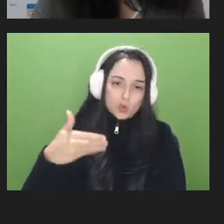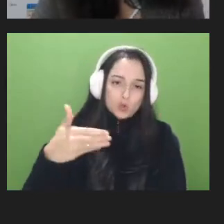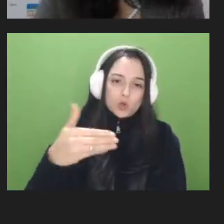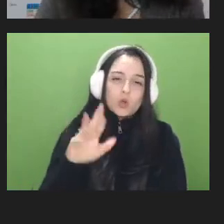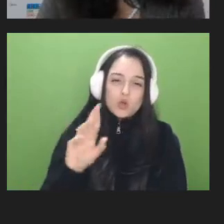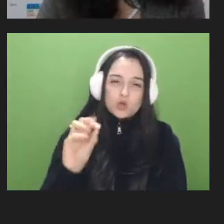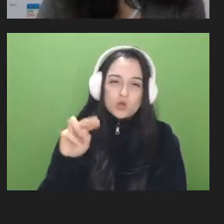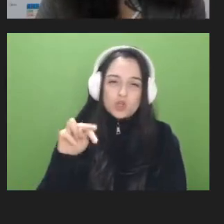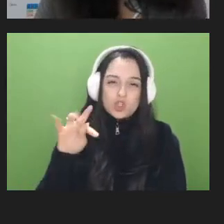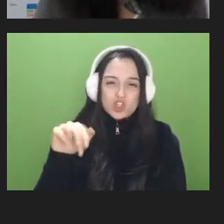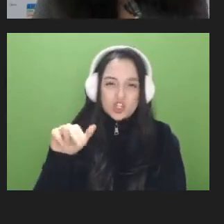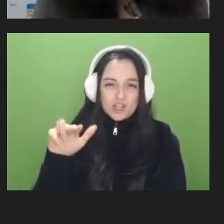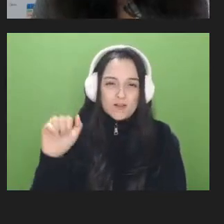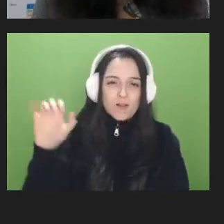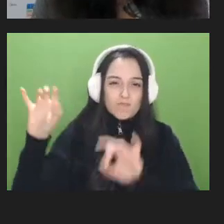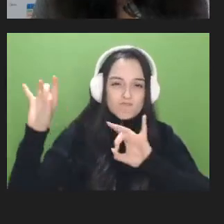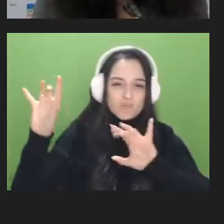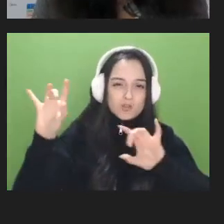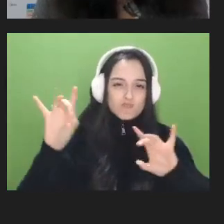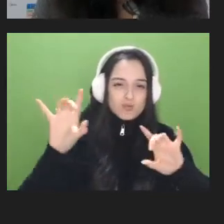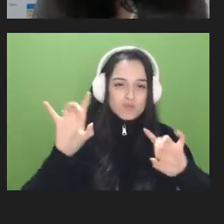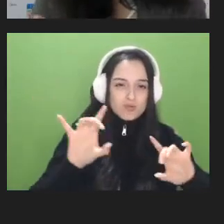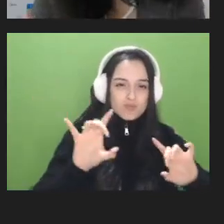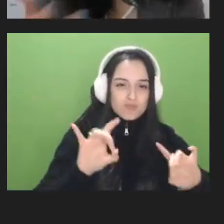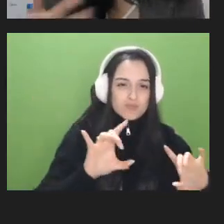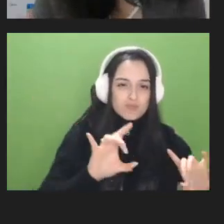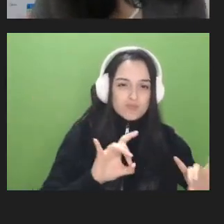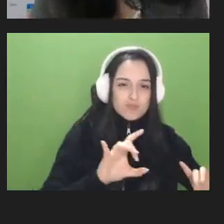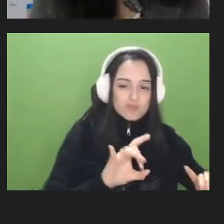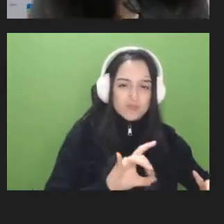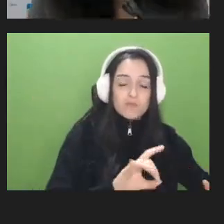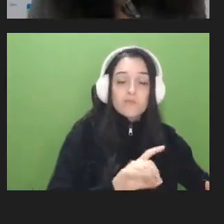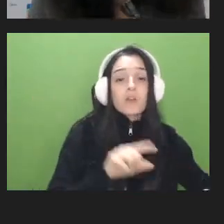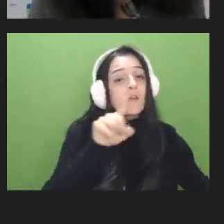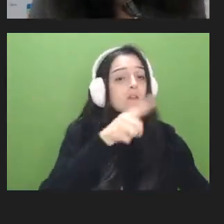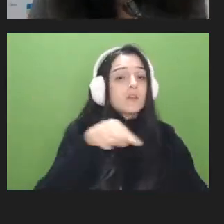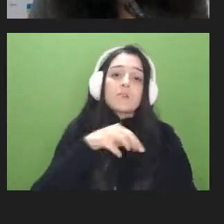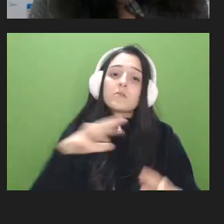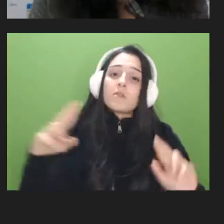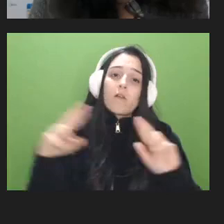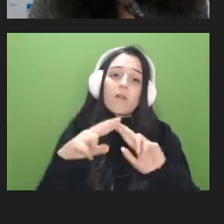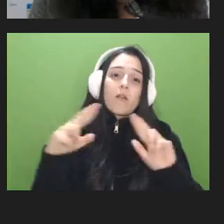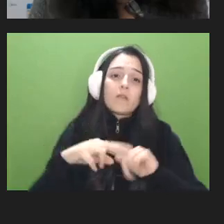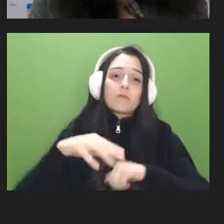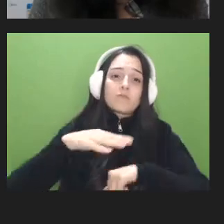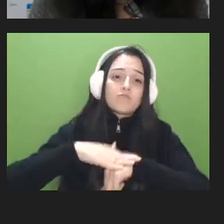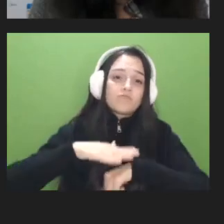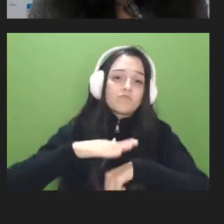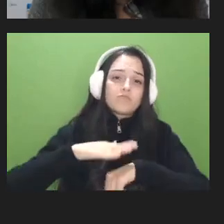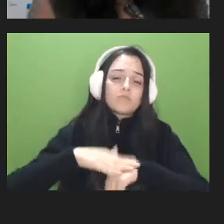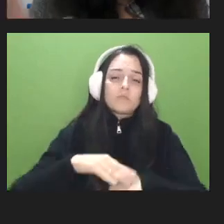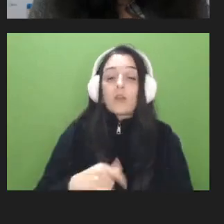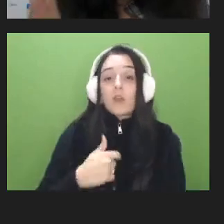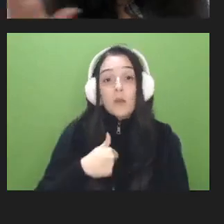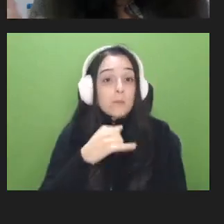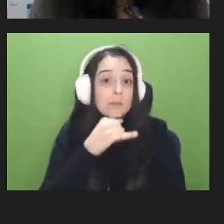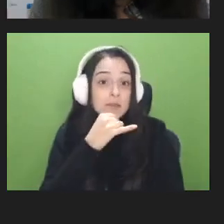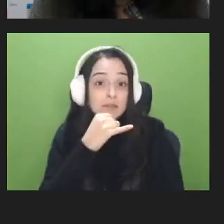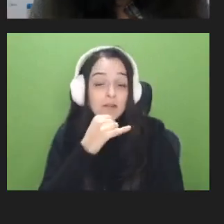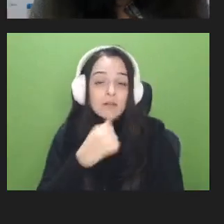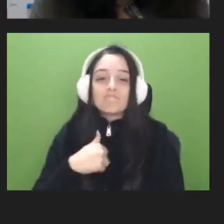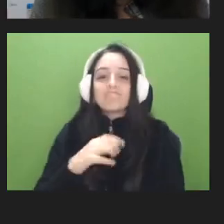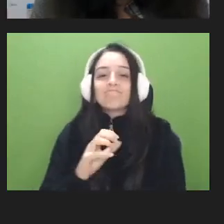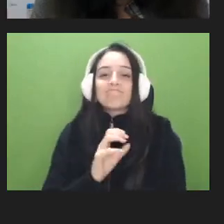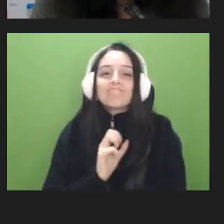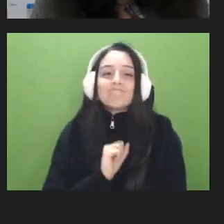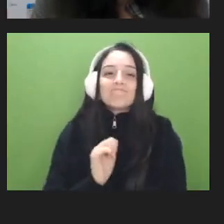trazer aí um espaço de uma relação consigo mesmo, né? Eu, por exemplo, adoro meditar, adoro fazer